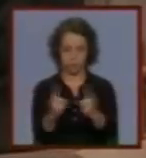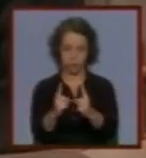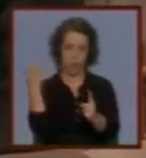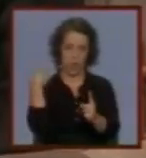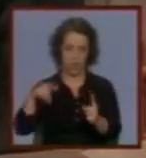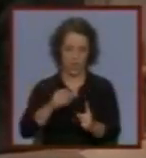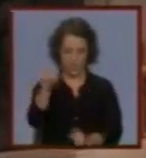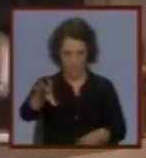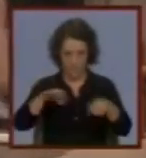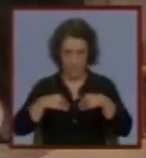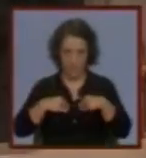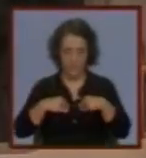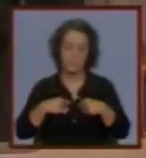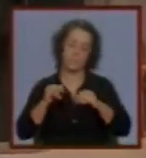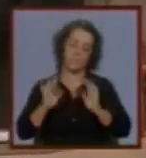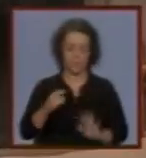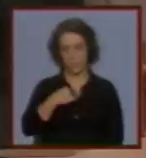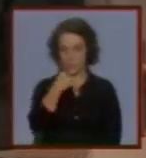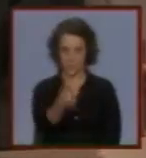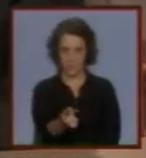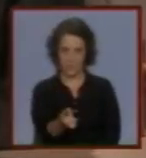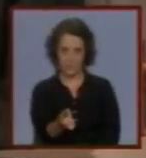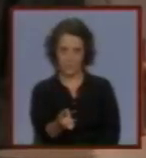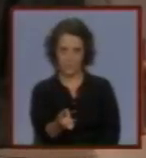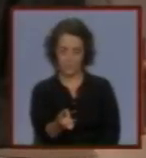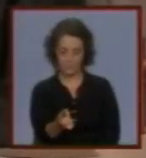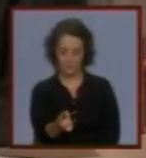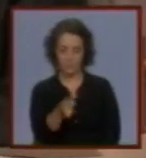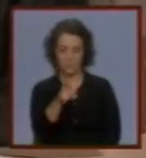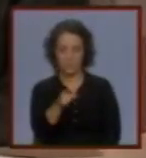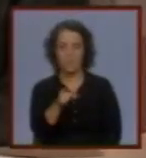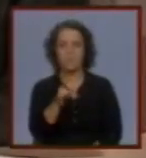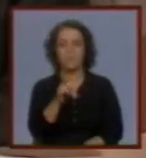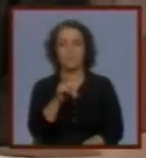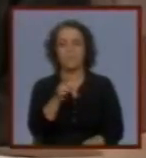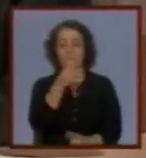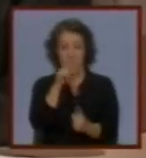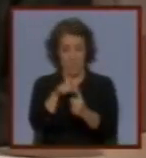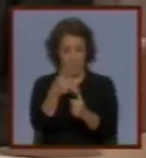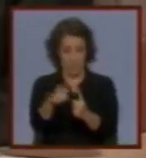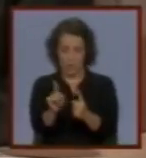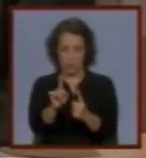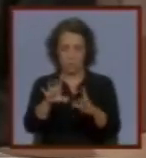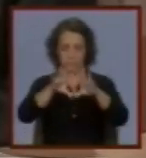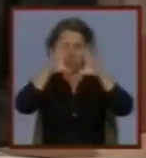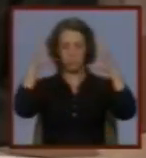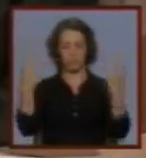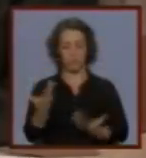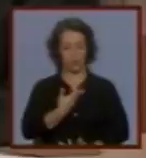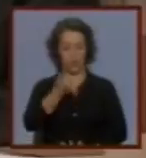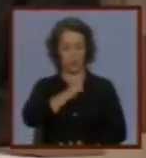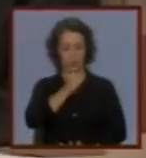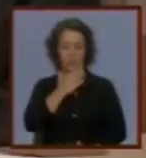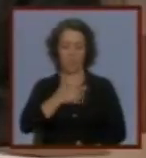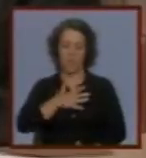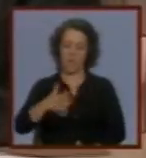Neves aceitou o desafio é tempo de dizer o seguinte é que estão presentes com uma questão mais vasta que me o frente com uma Soriano